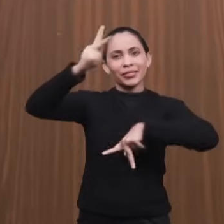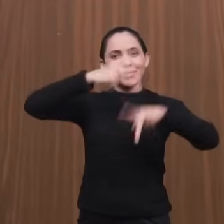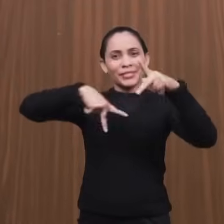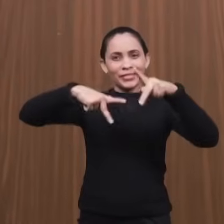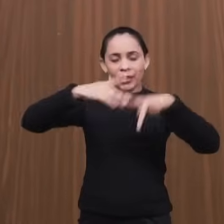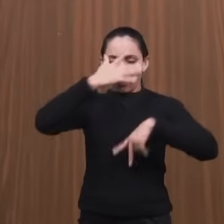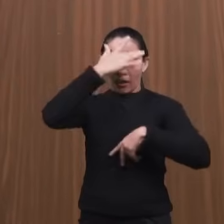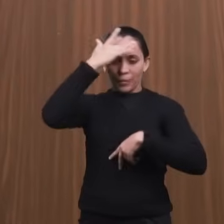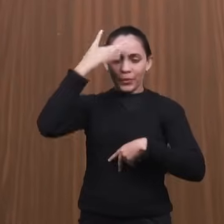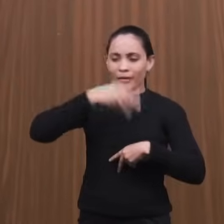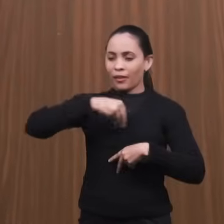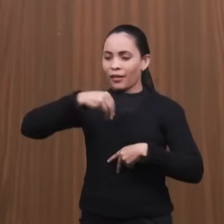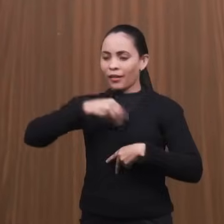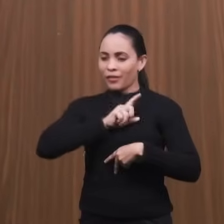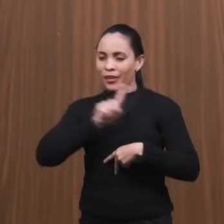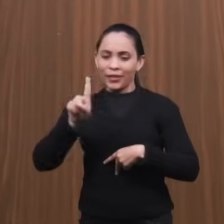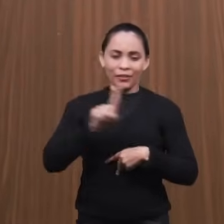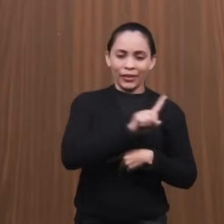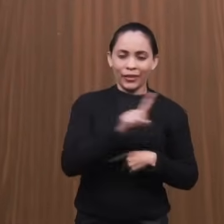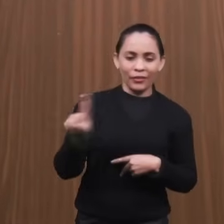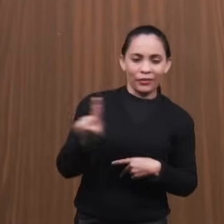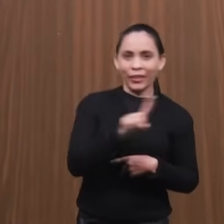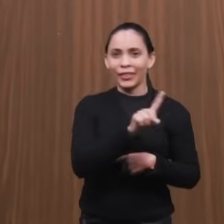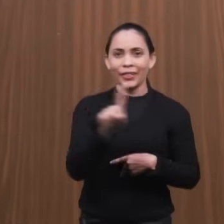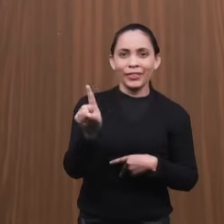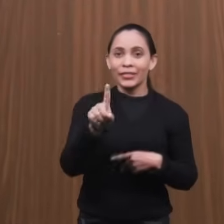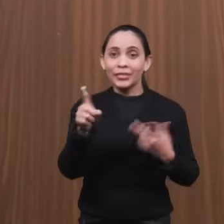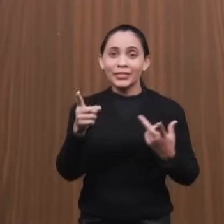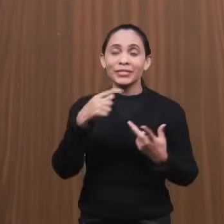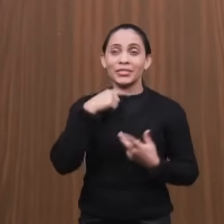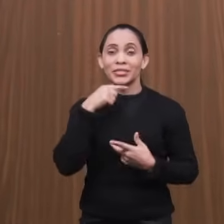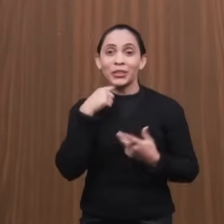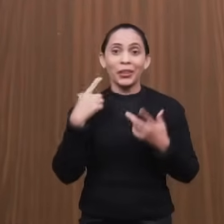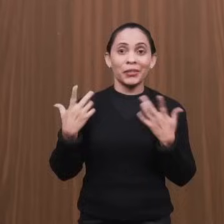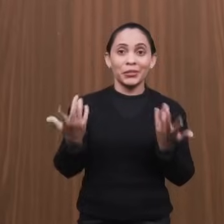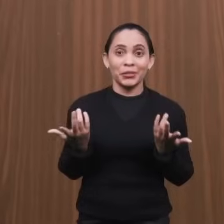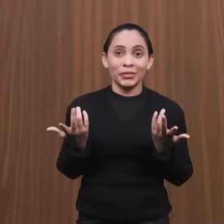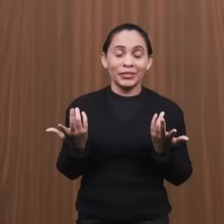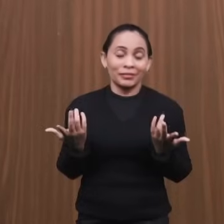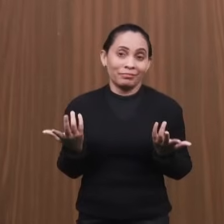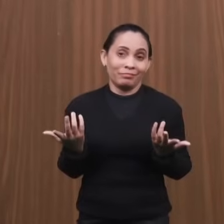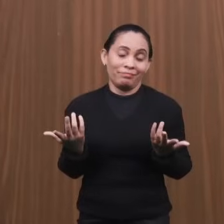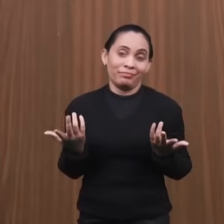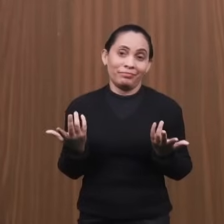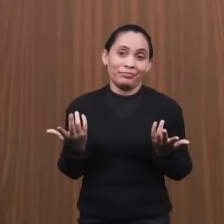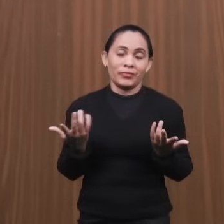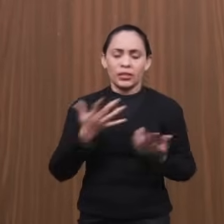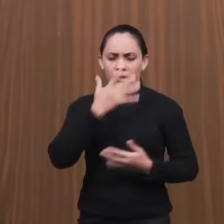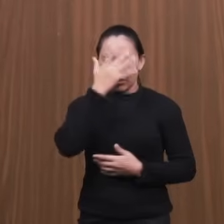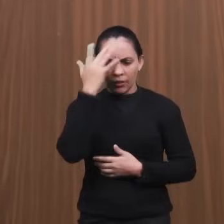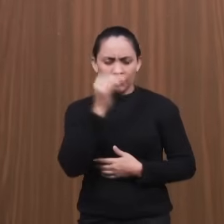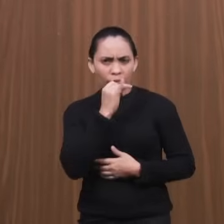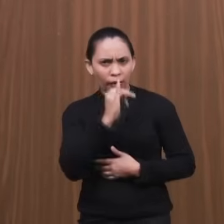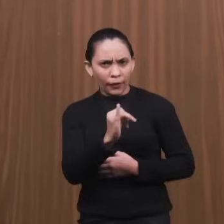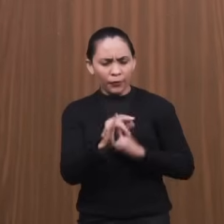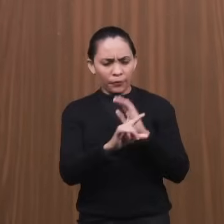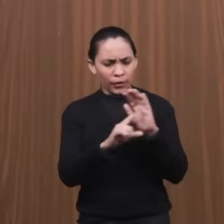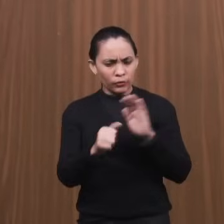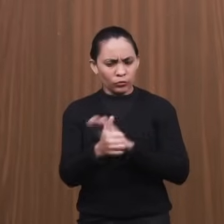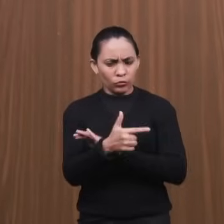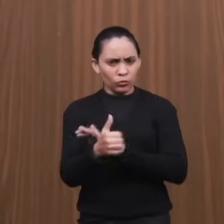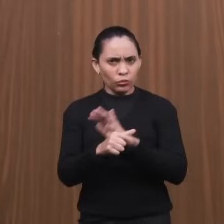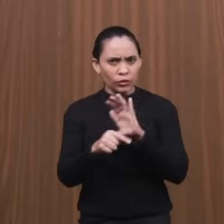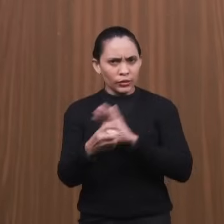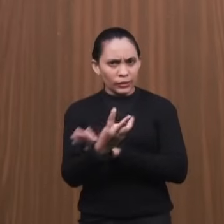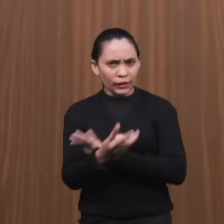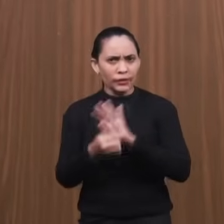coisa. Árvores 2 vezes mortas. Por que 2 vezes mortas? Repetindo, eu estou falando o que diz o verso 12 e